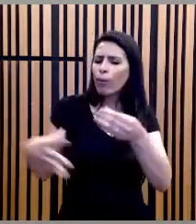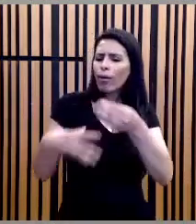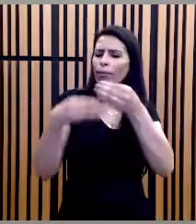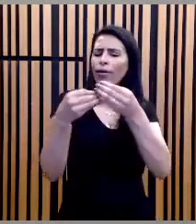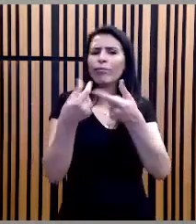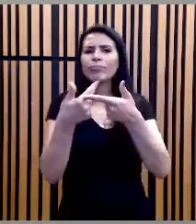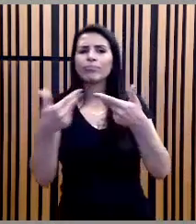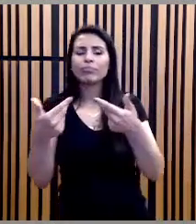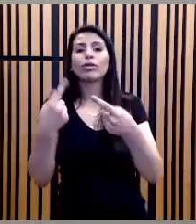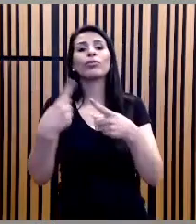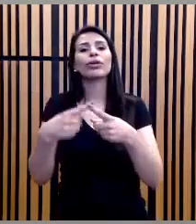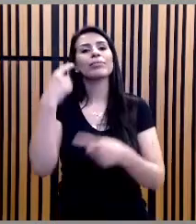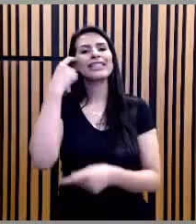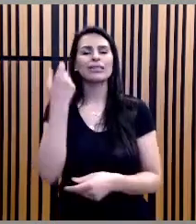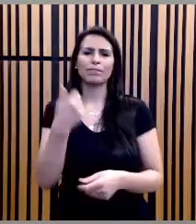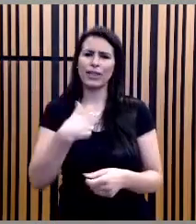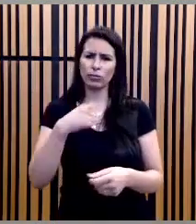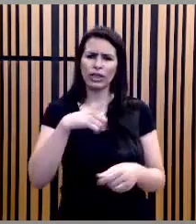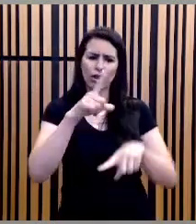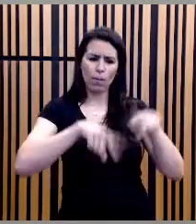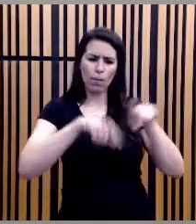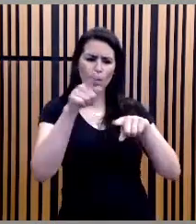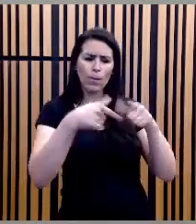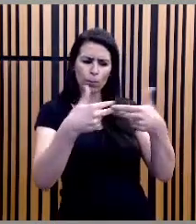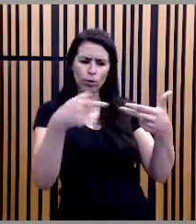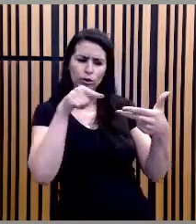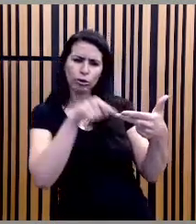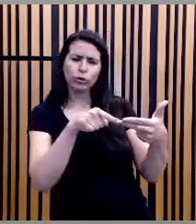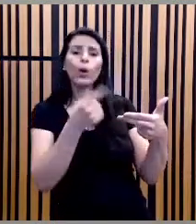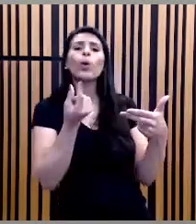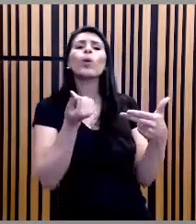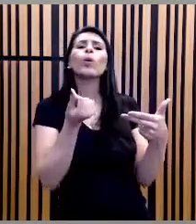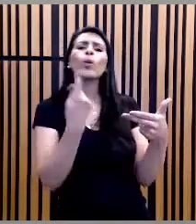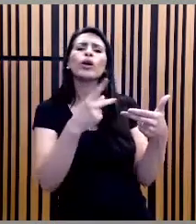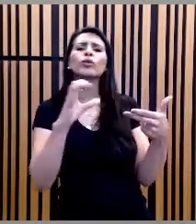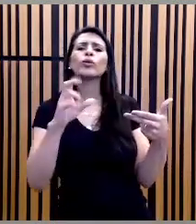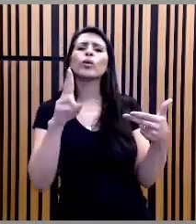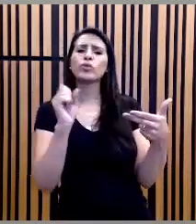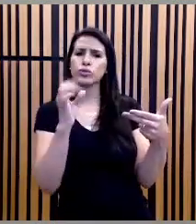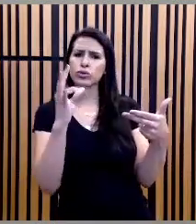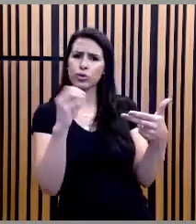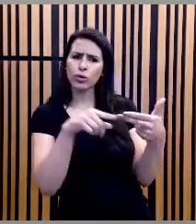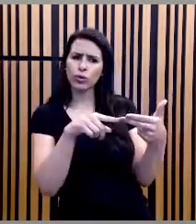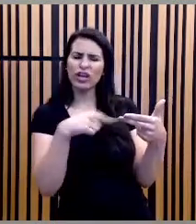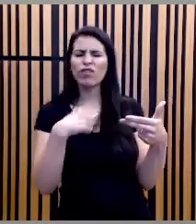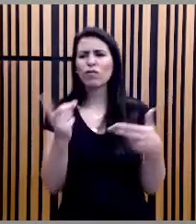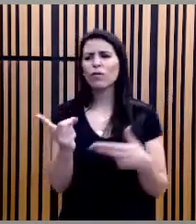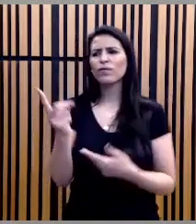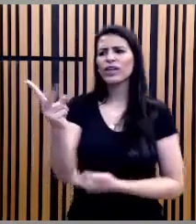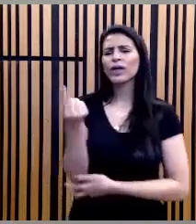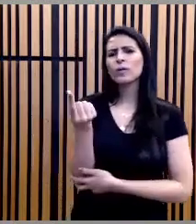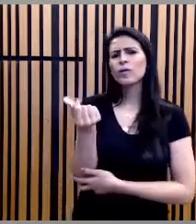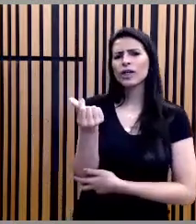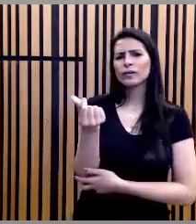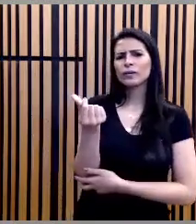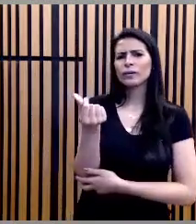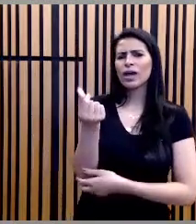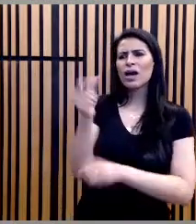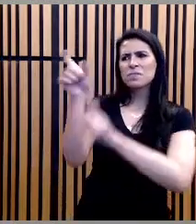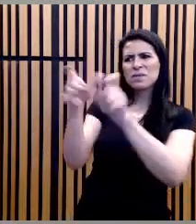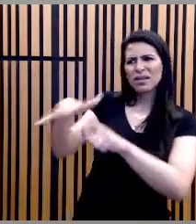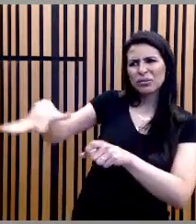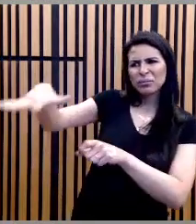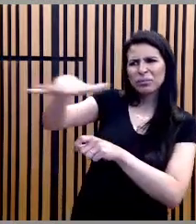um produto. Quanto meu produto custa? Quanto eu vou vender ele? O mercado quer o que eu estou